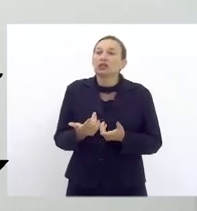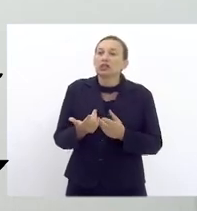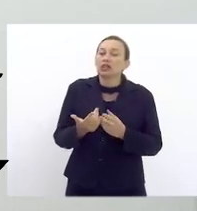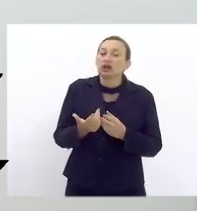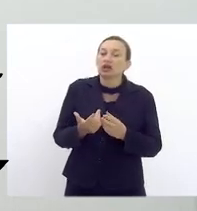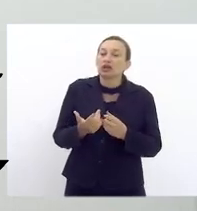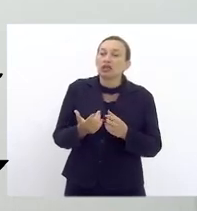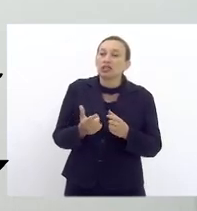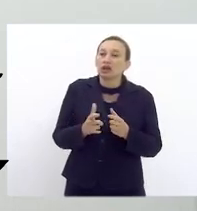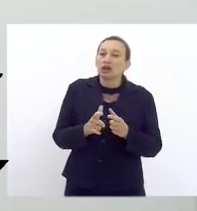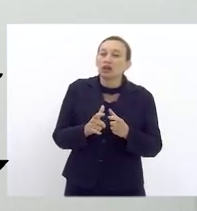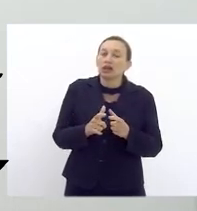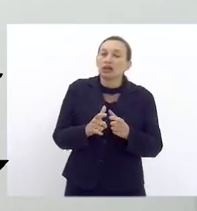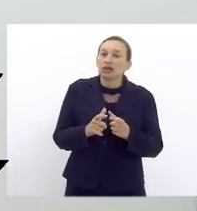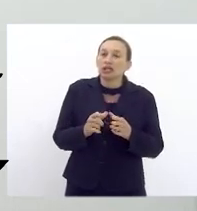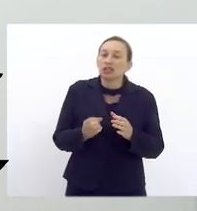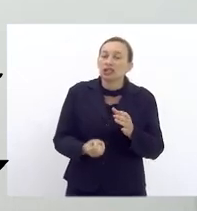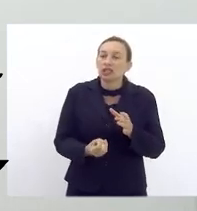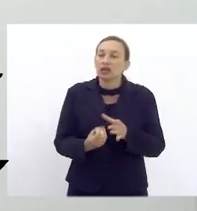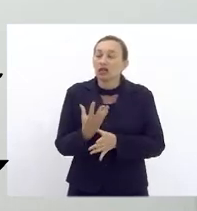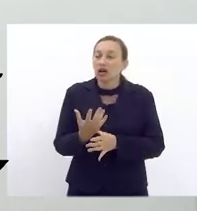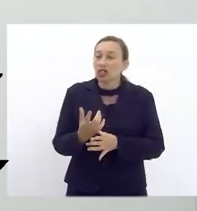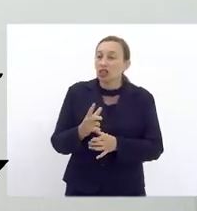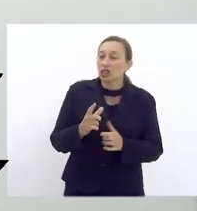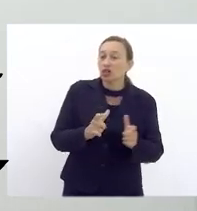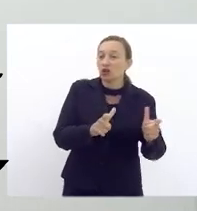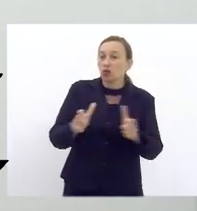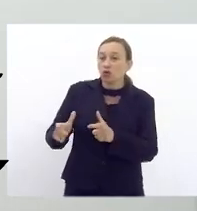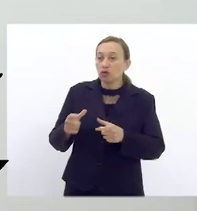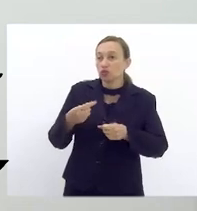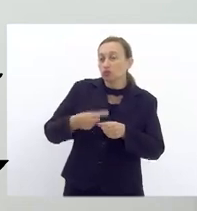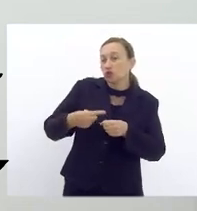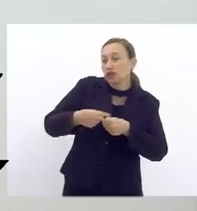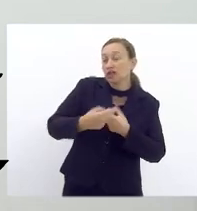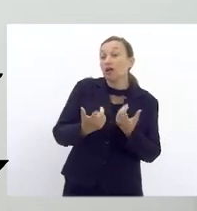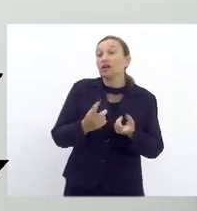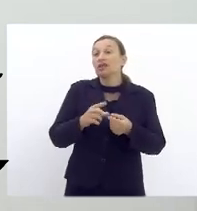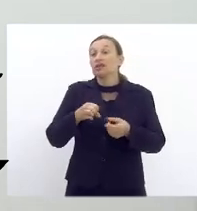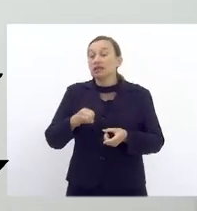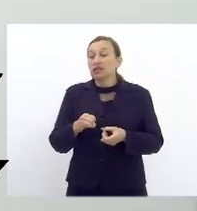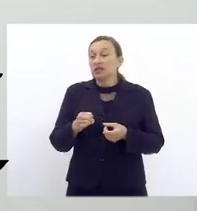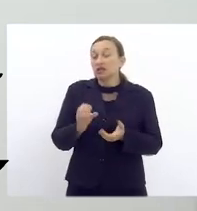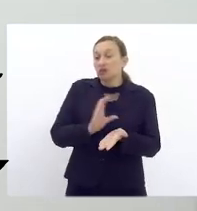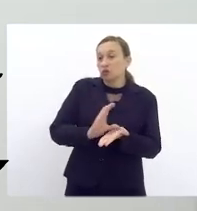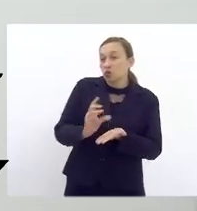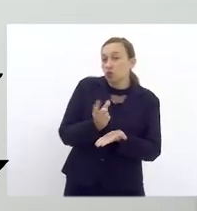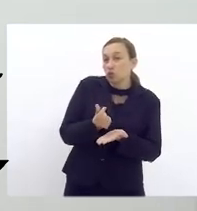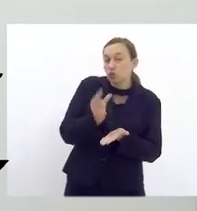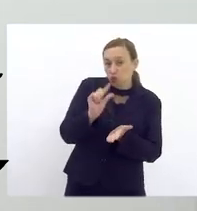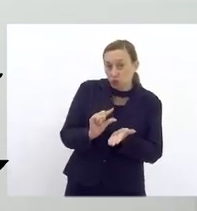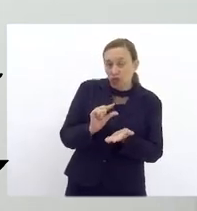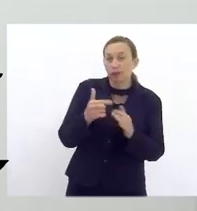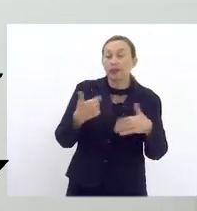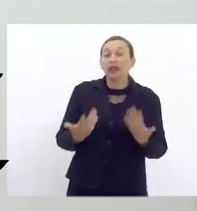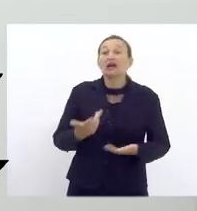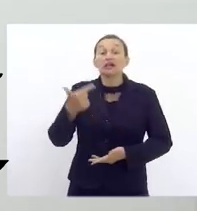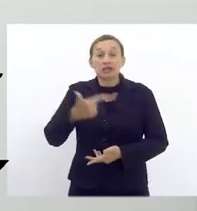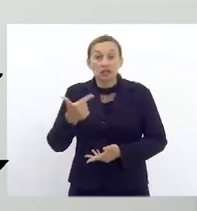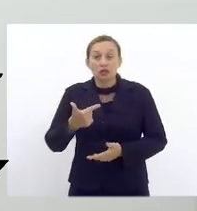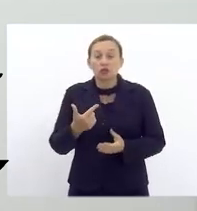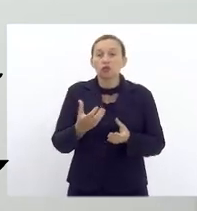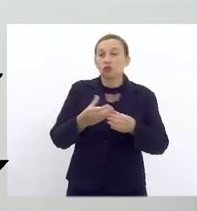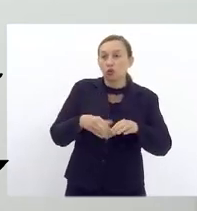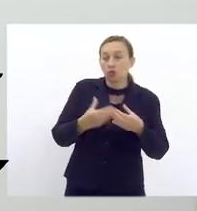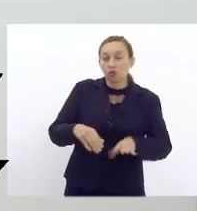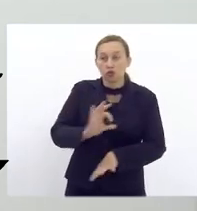a declade para outro municípios outros sai dentro do Estado do Rio de Janeiro se há uma a gente falou aqui dotação orçamentária segundo tem um concurso de polícia